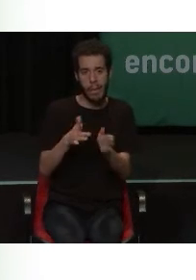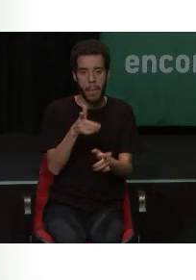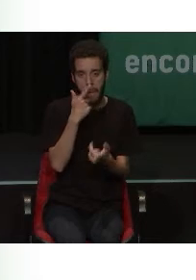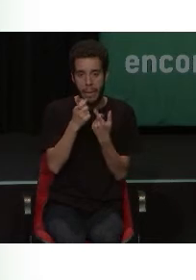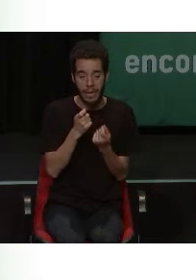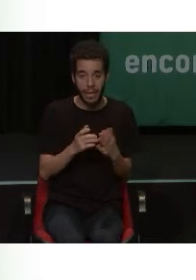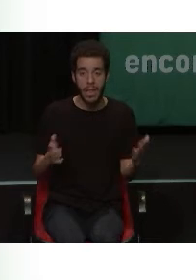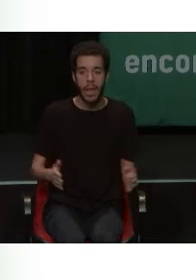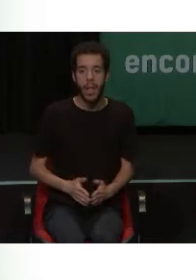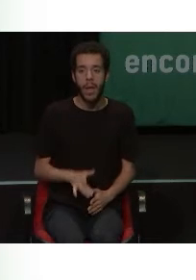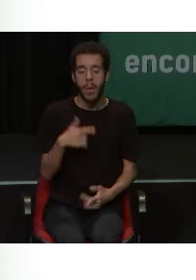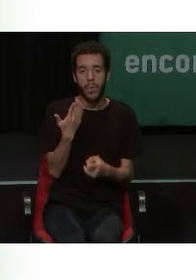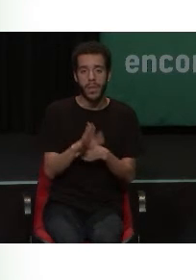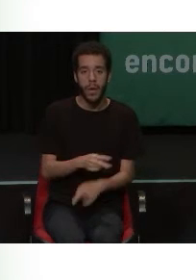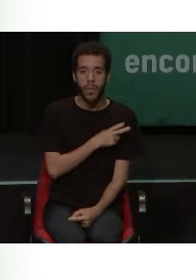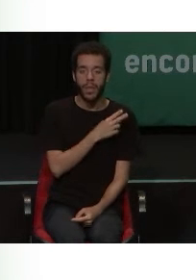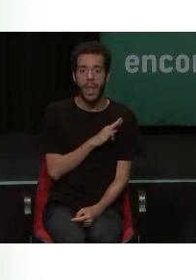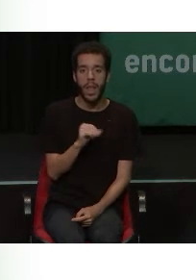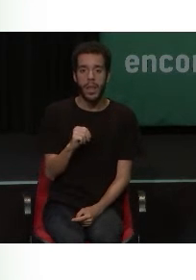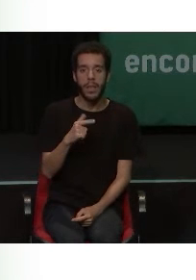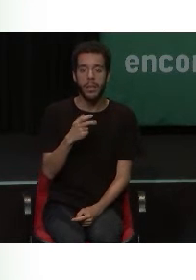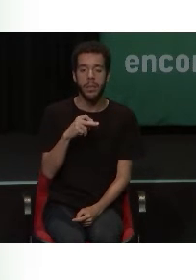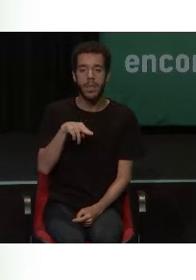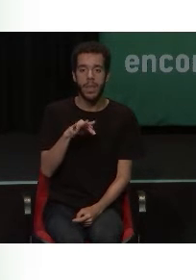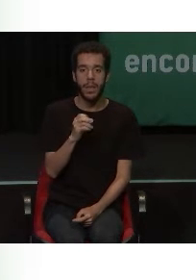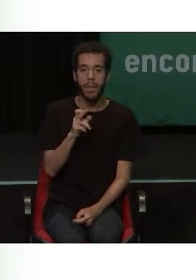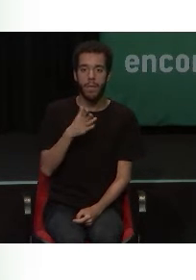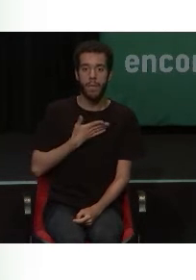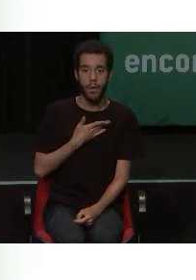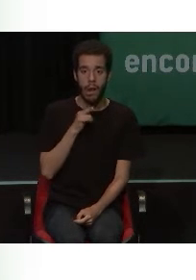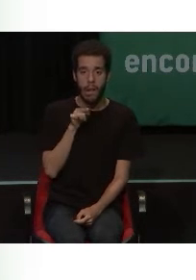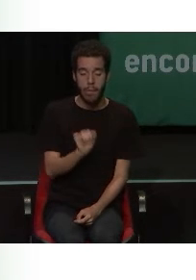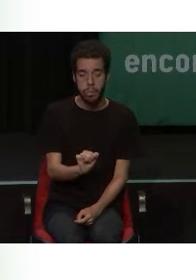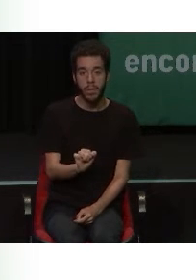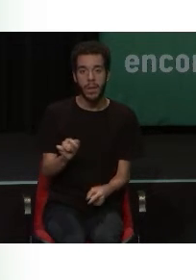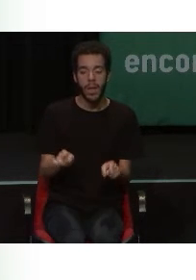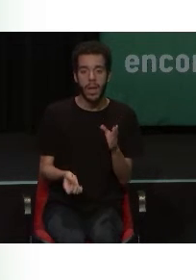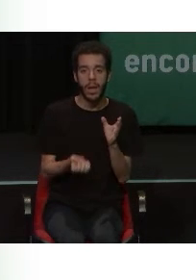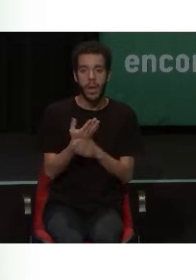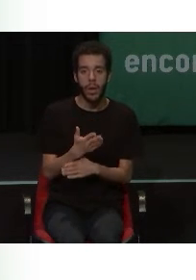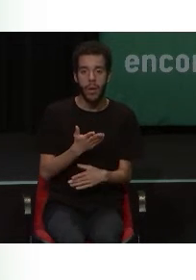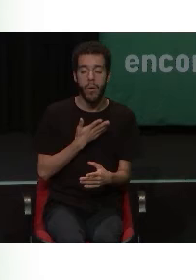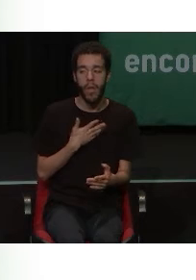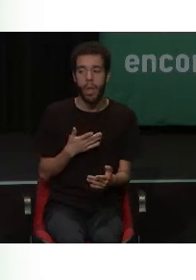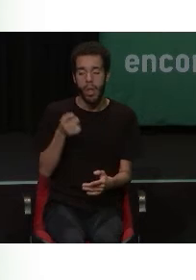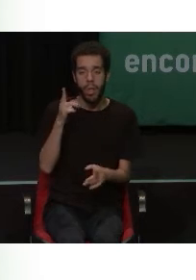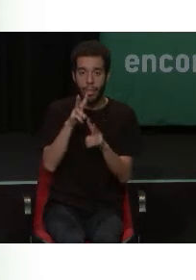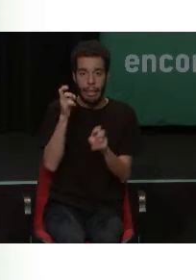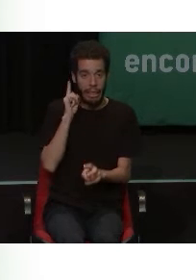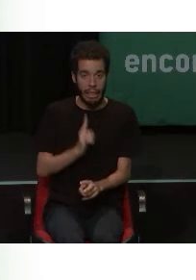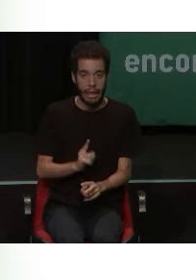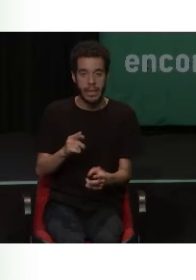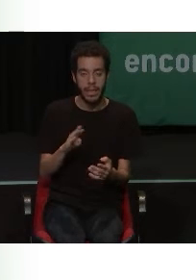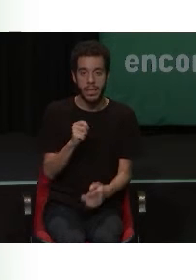Por approach. exemplo, For instance, Stanford lançou launched dataset a público anonimizado public data